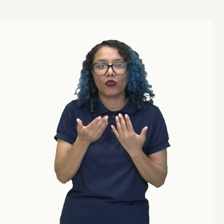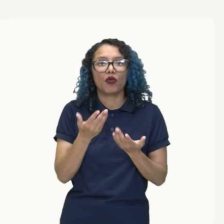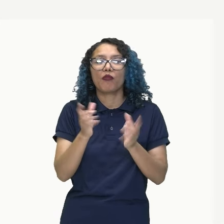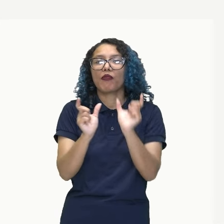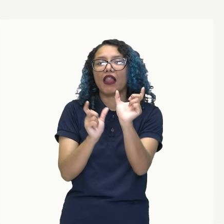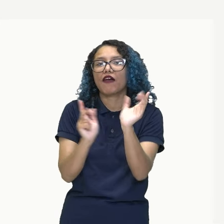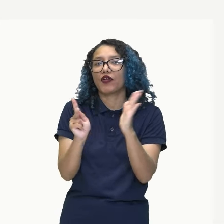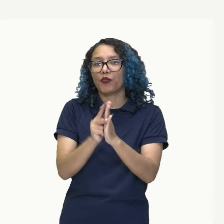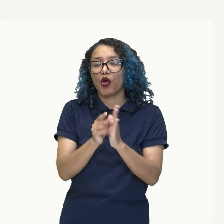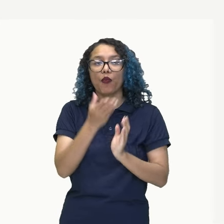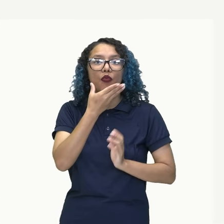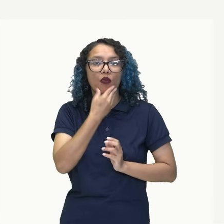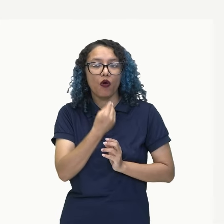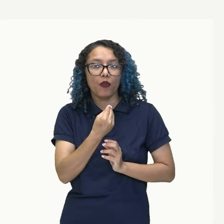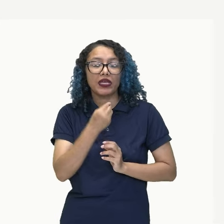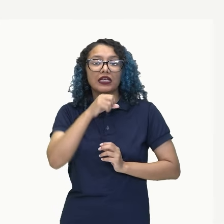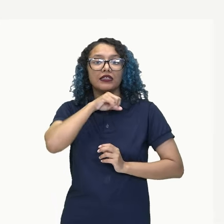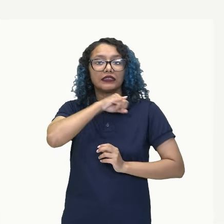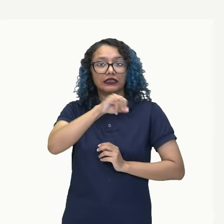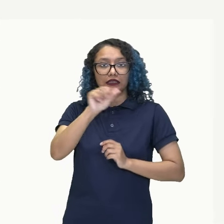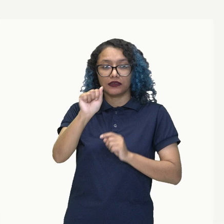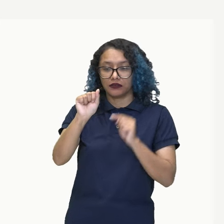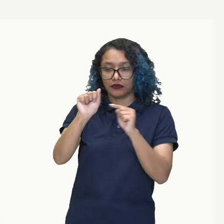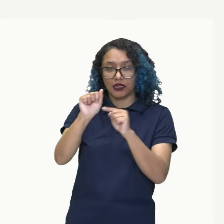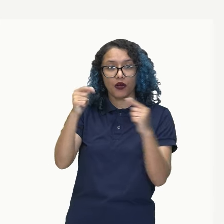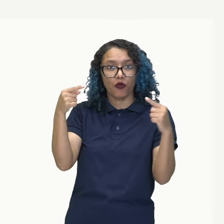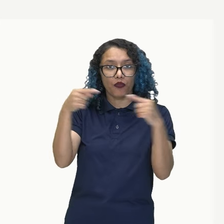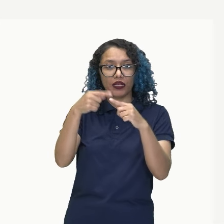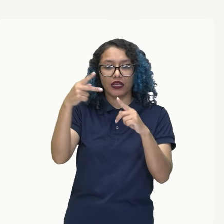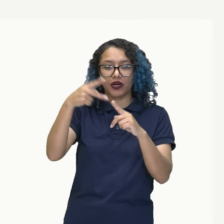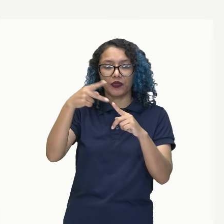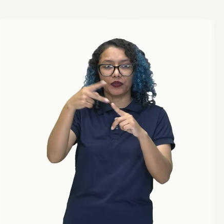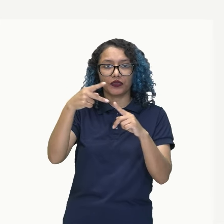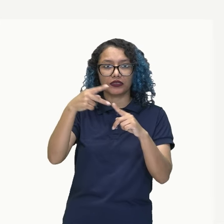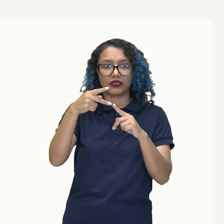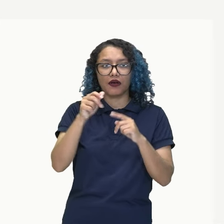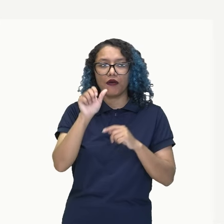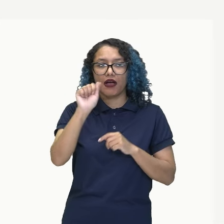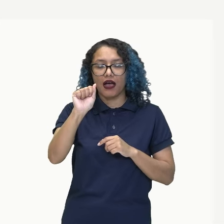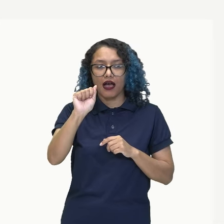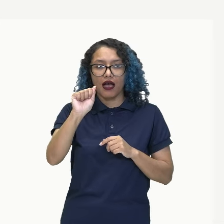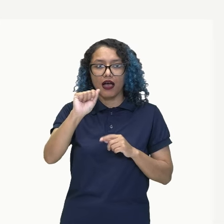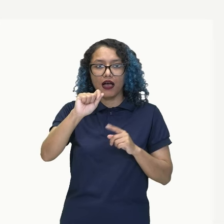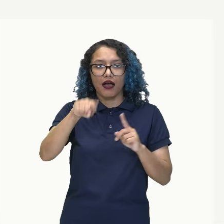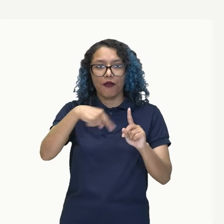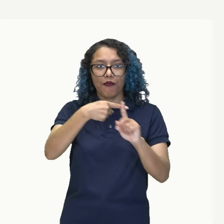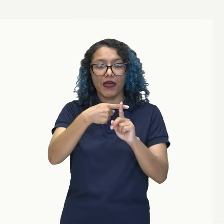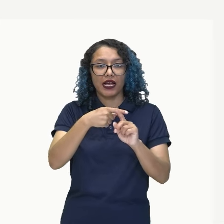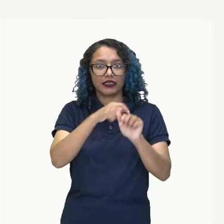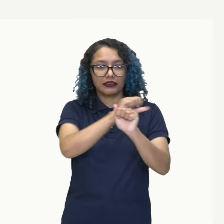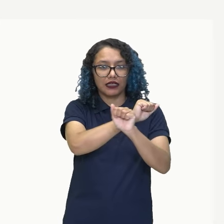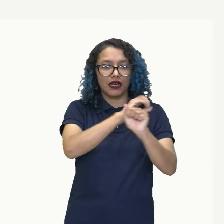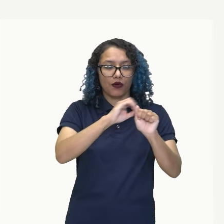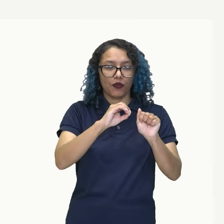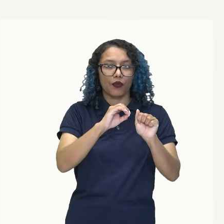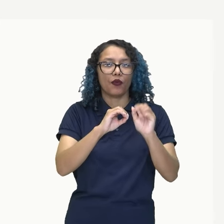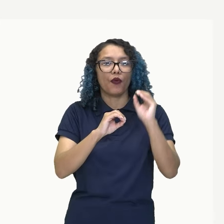masculino. Se esse a fosse preposição, quando eu juntasse esse a com o artigo